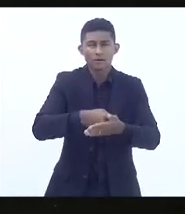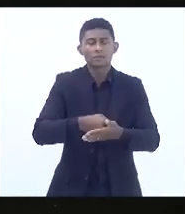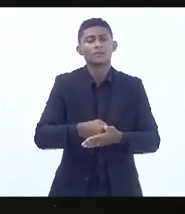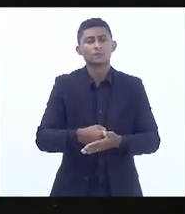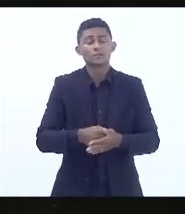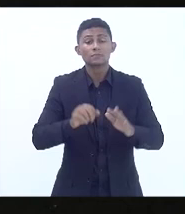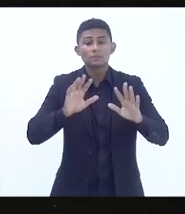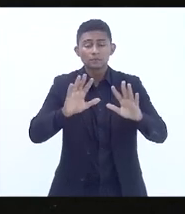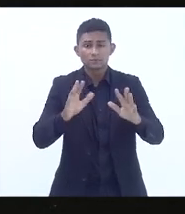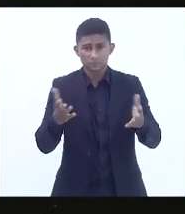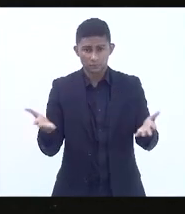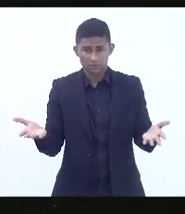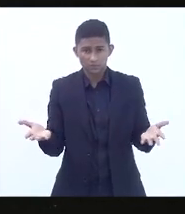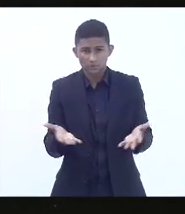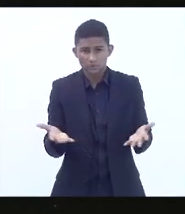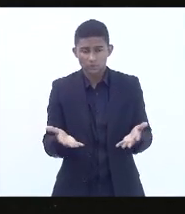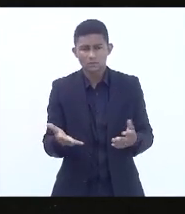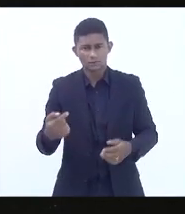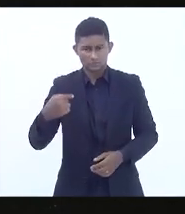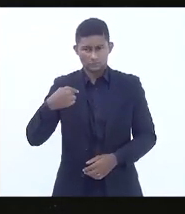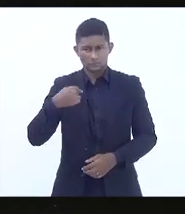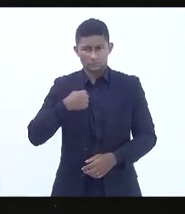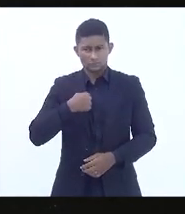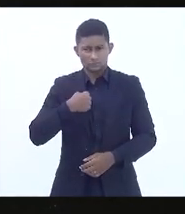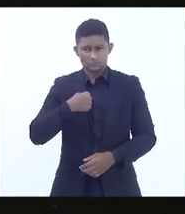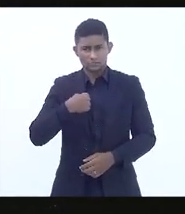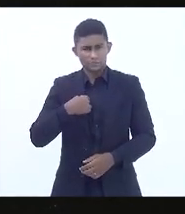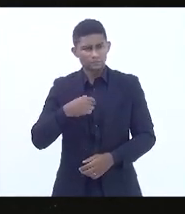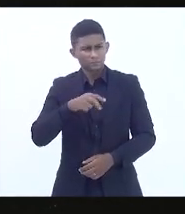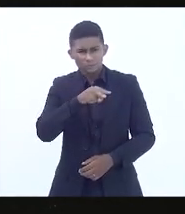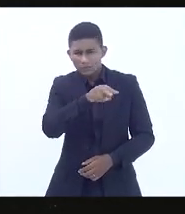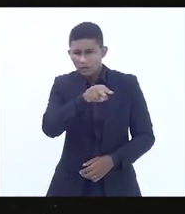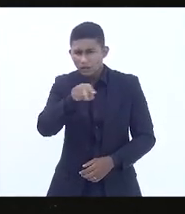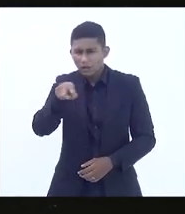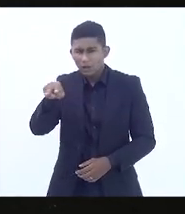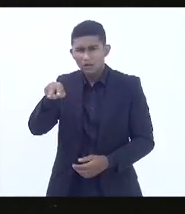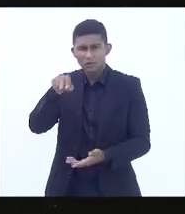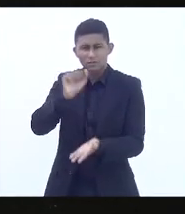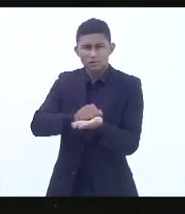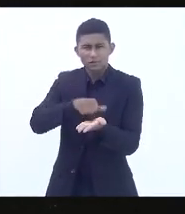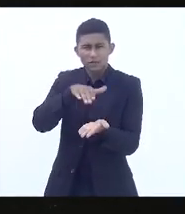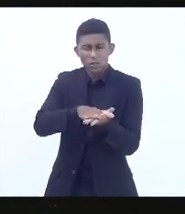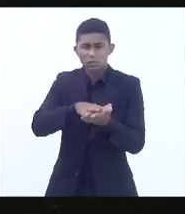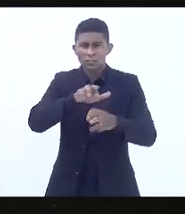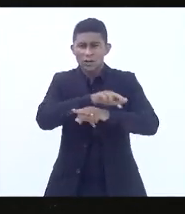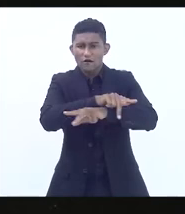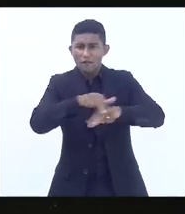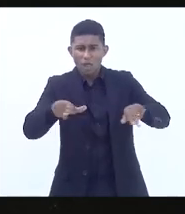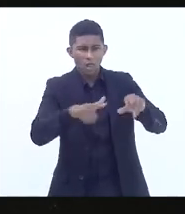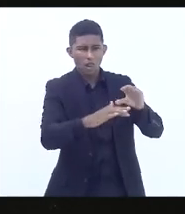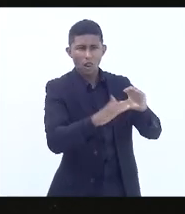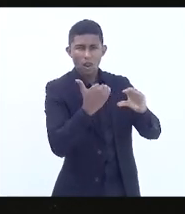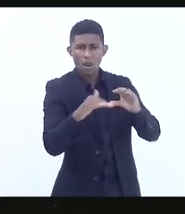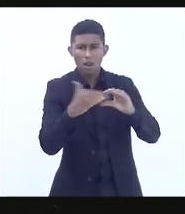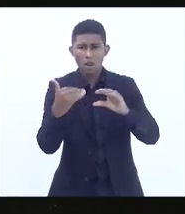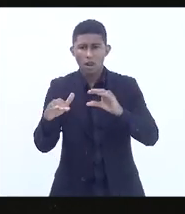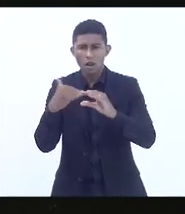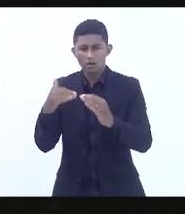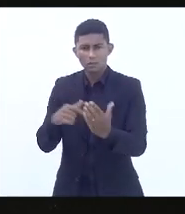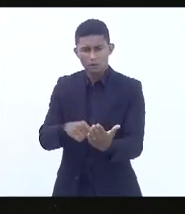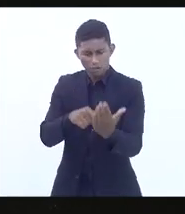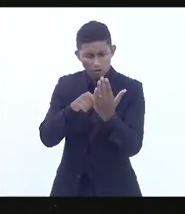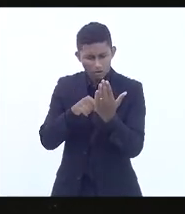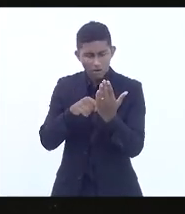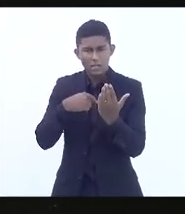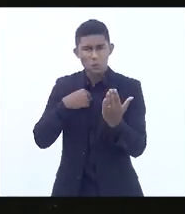parlamentar, não posso me curvar de receber denúncia e não prosseguir com essas